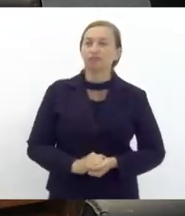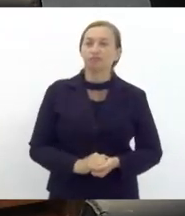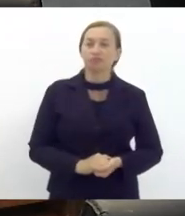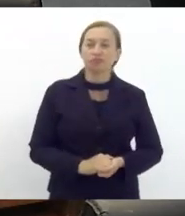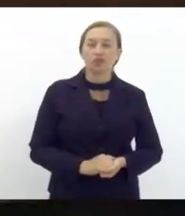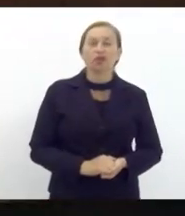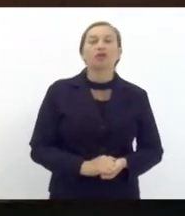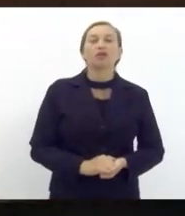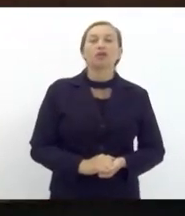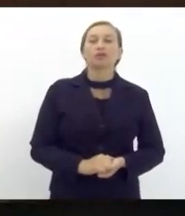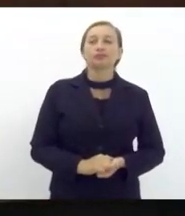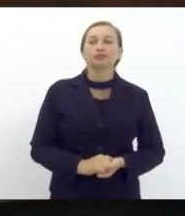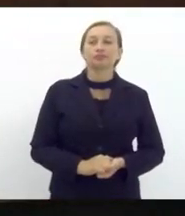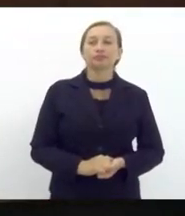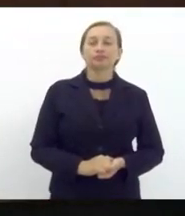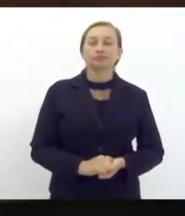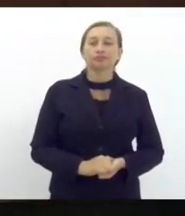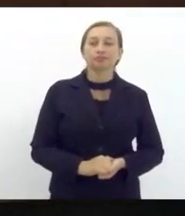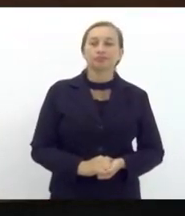é desse projeto